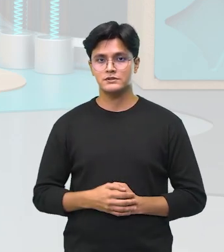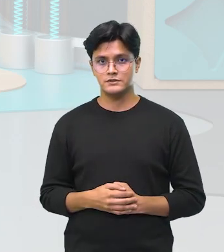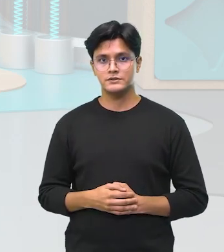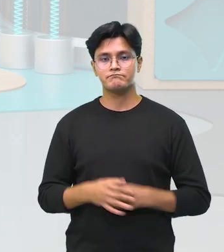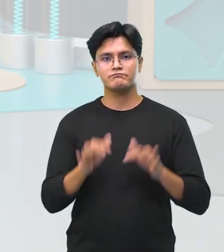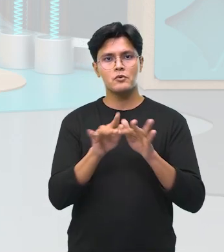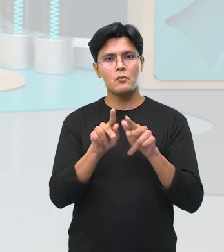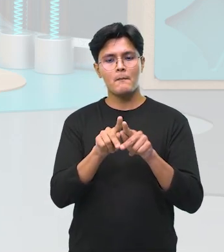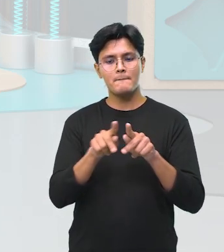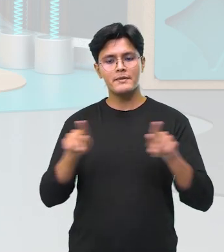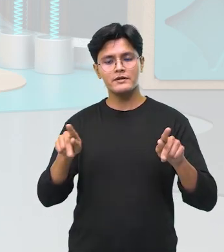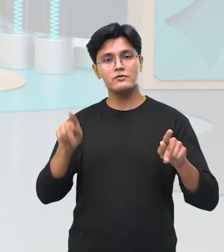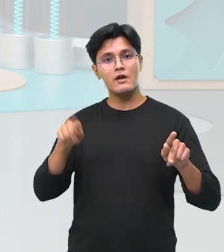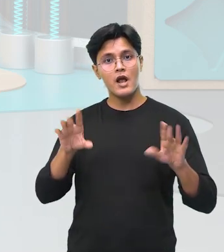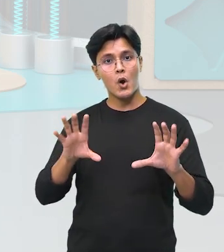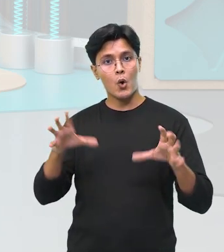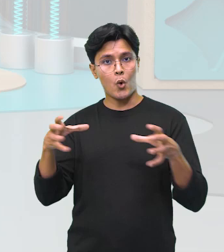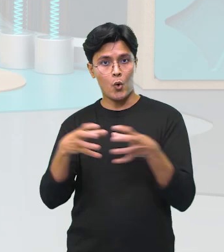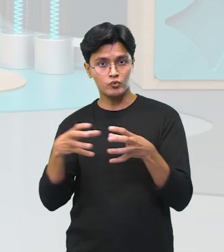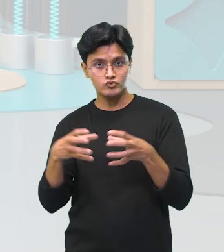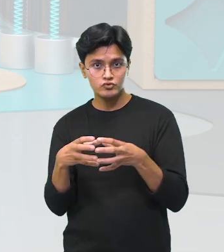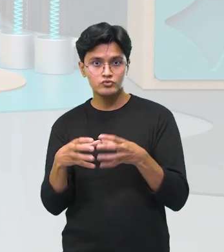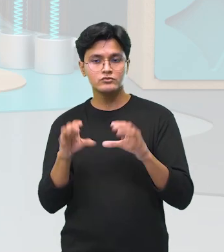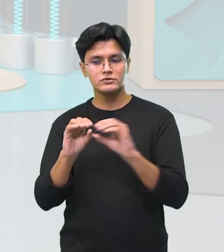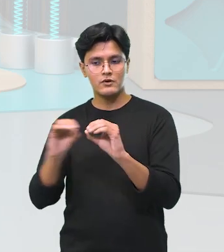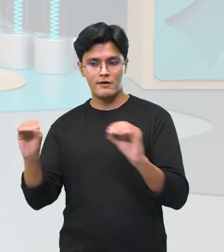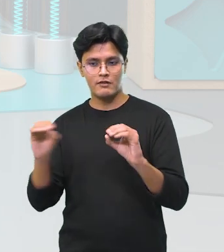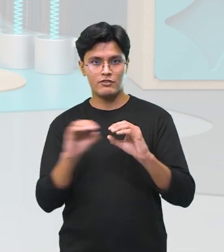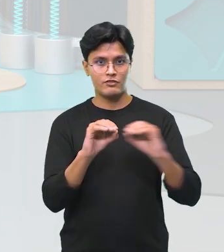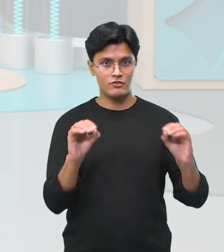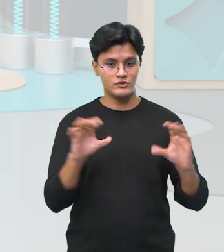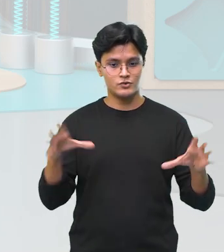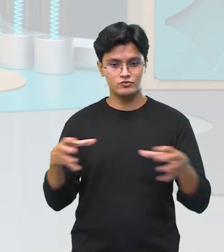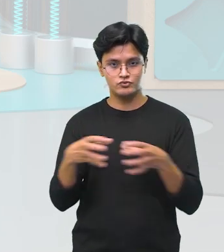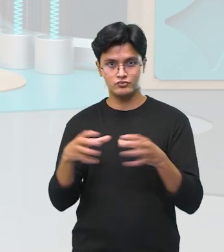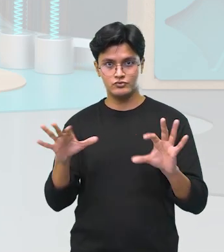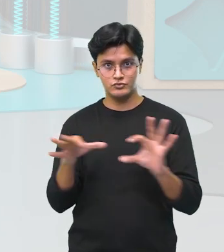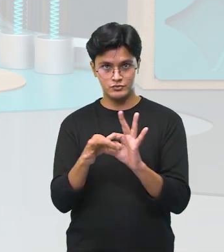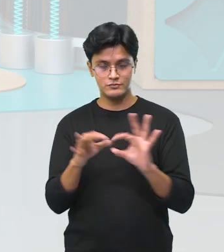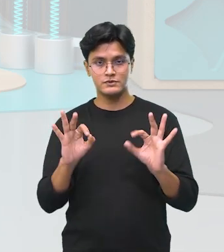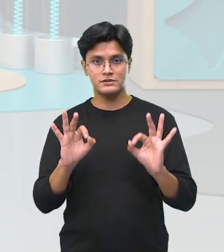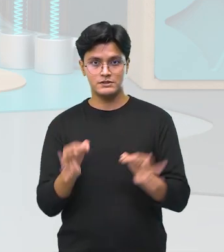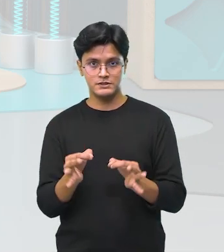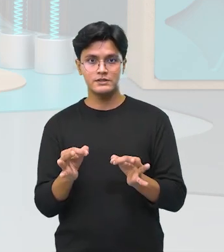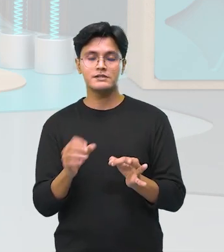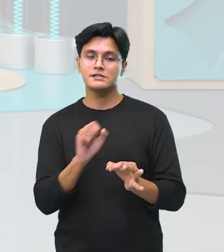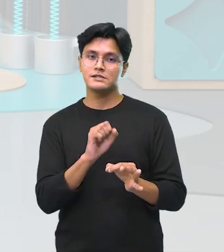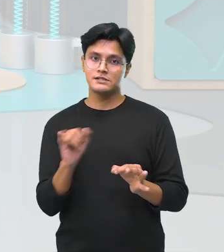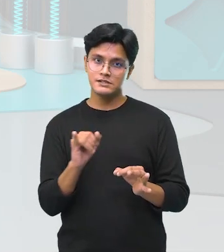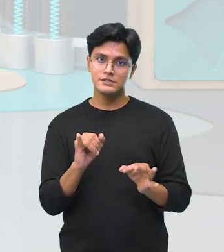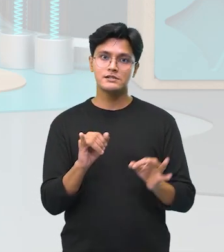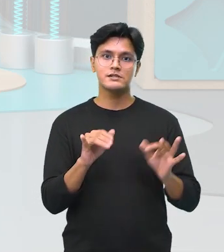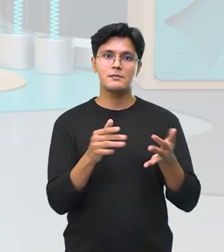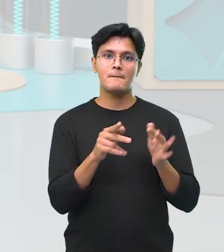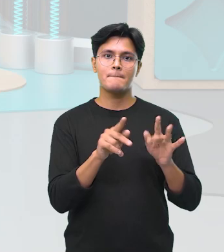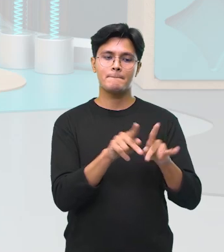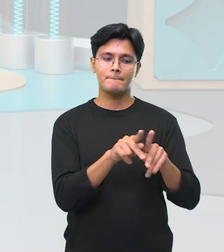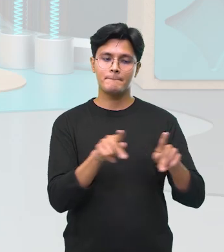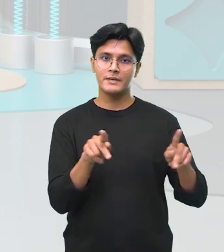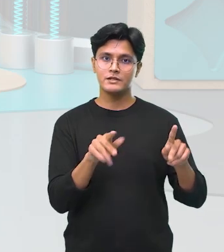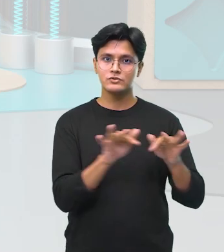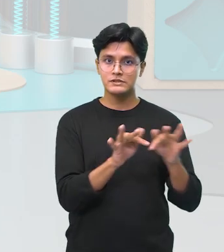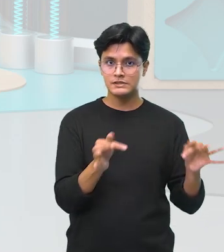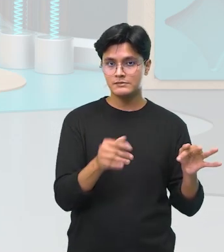um conjunto dessas orações, tá? Quando ele é um período composto. Quando ele é um período simples, ele só vai ter